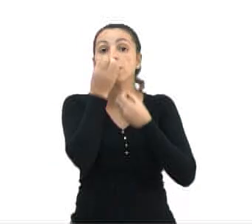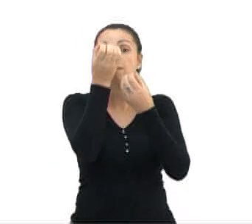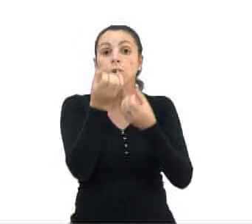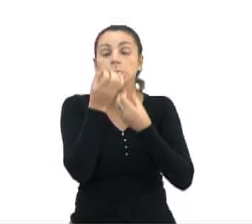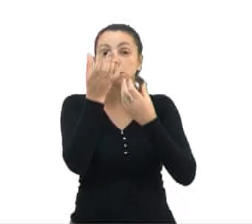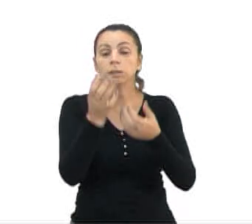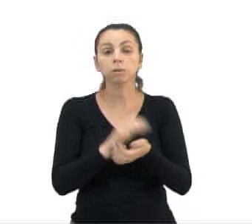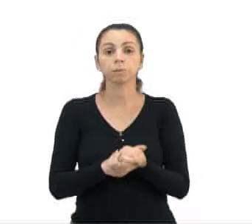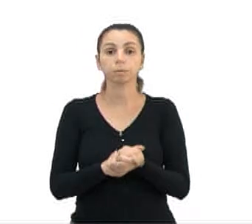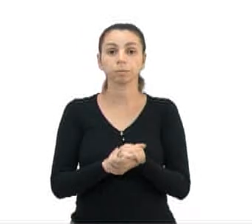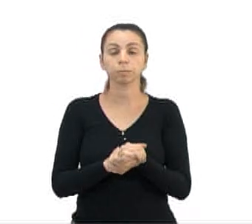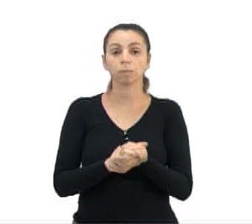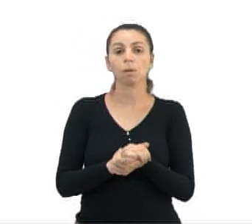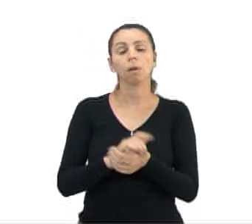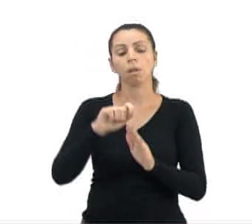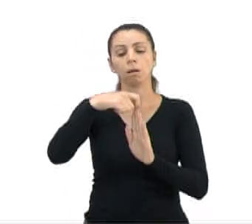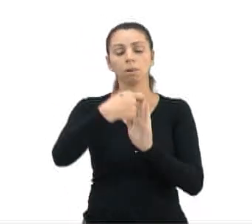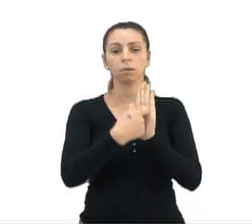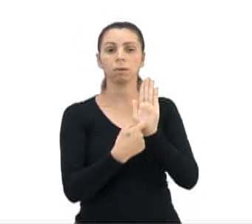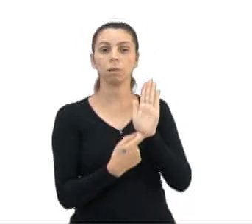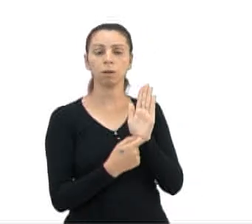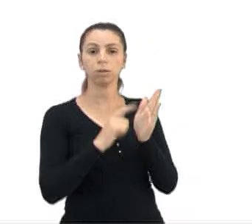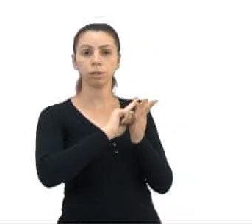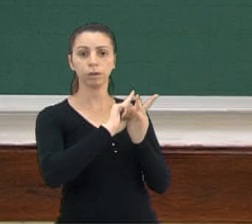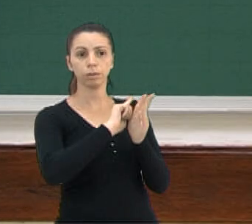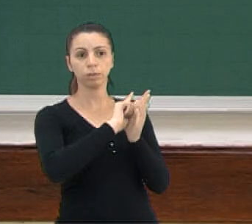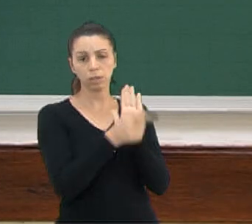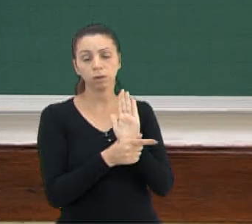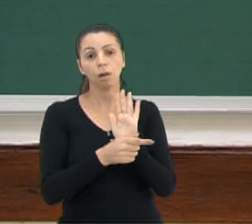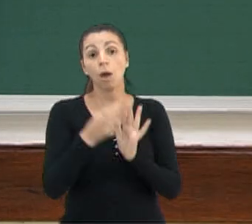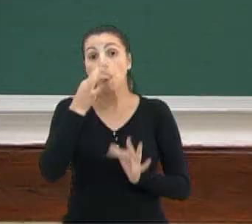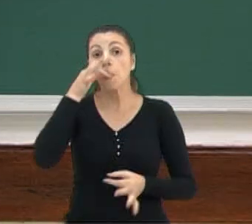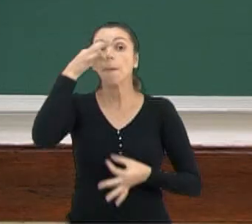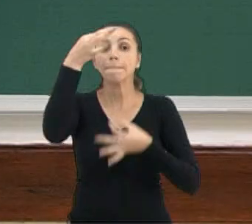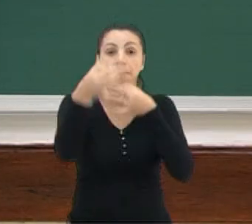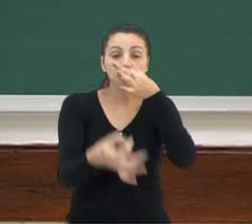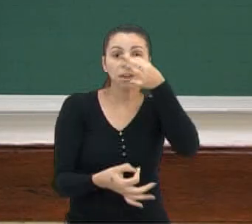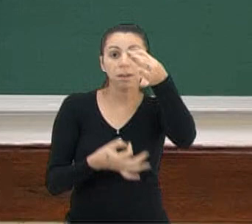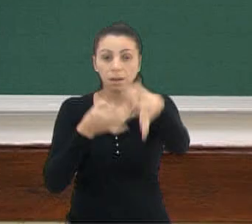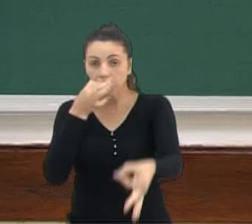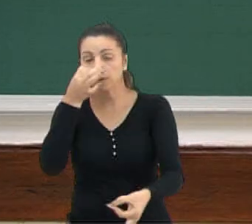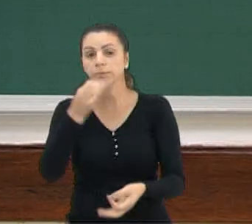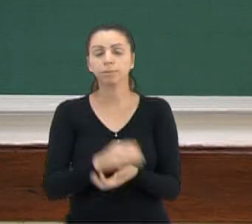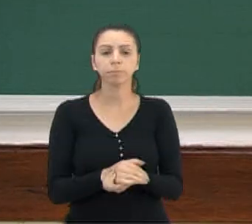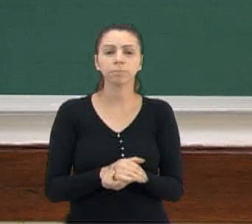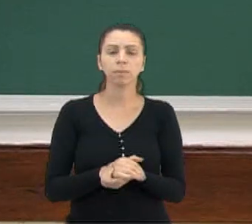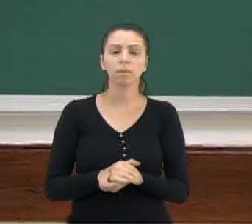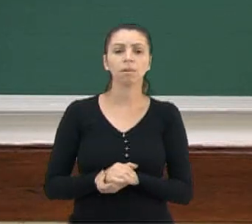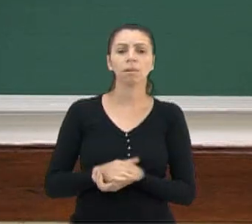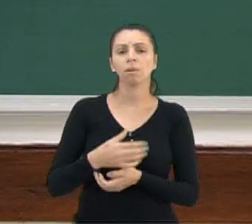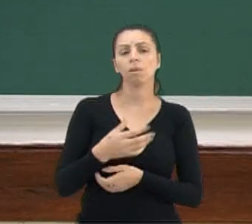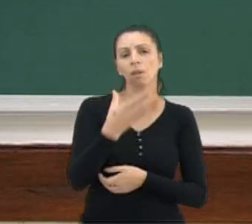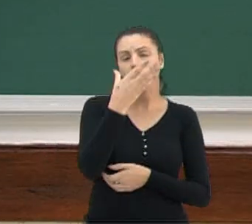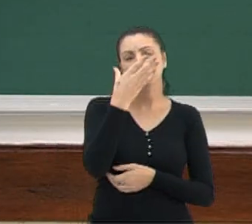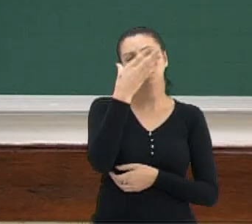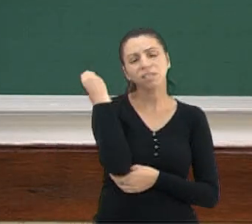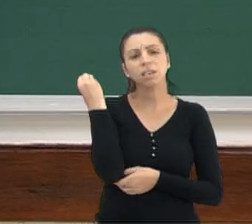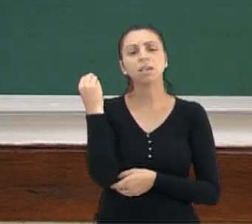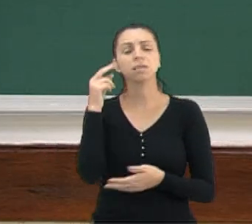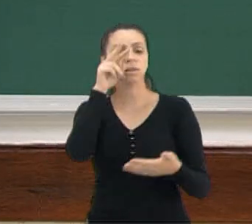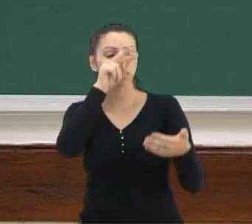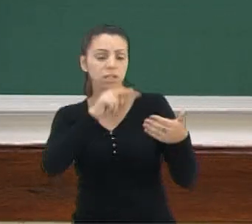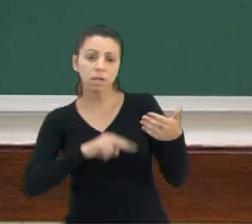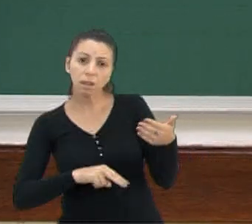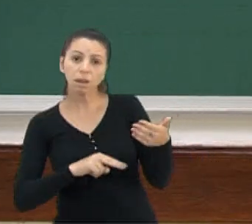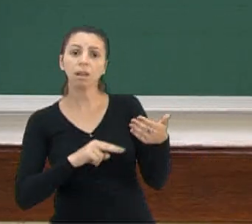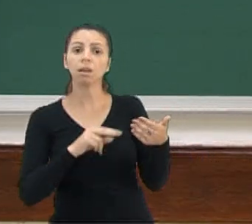os editoriais são textos opinativos. Lembrem que ele vai falando, né? Não esqueça de ler tal matéria,